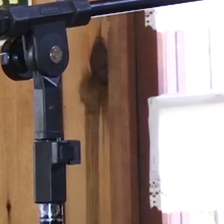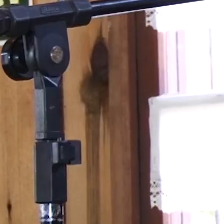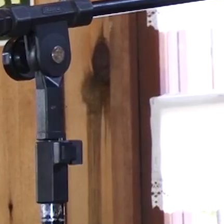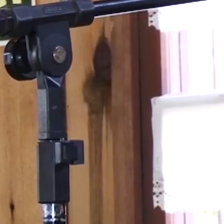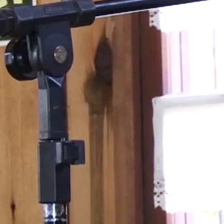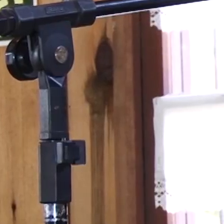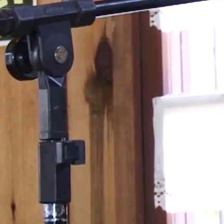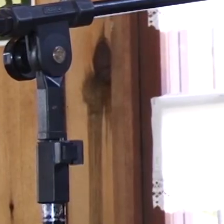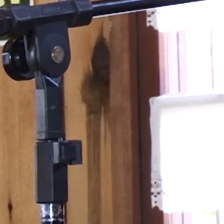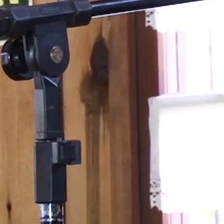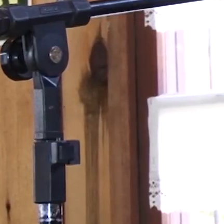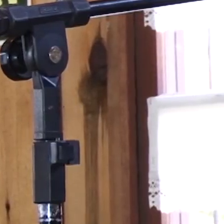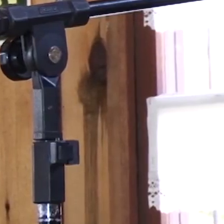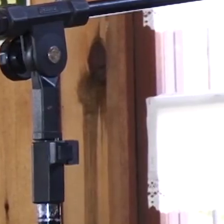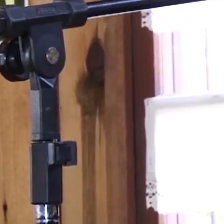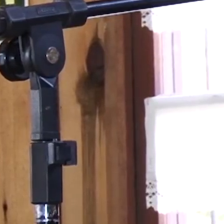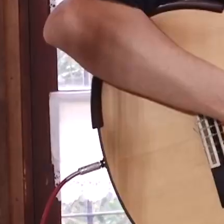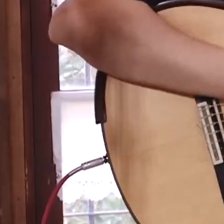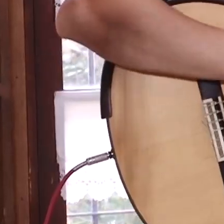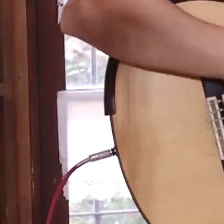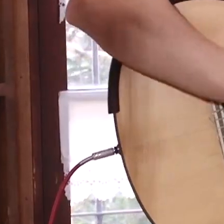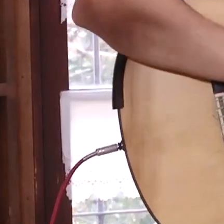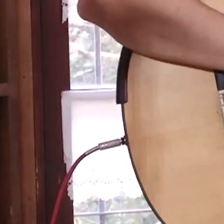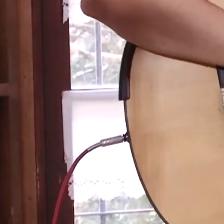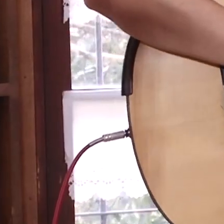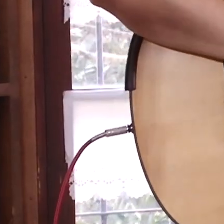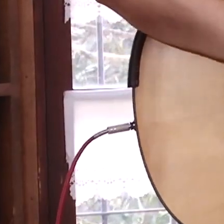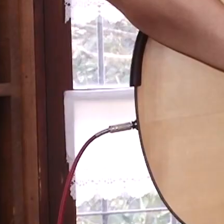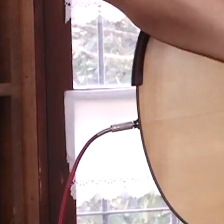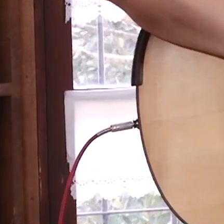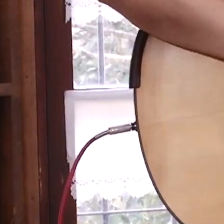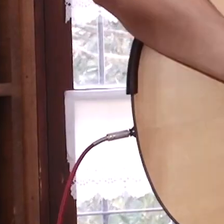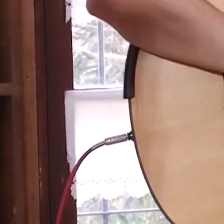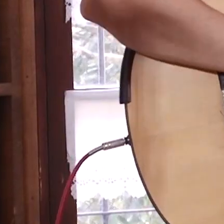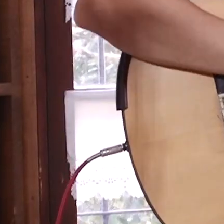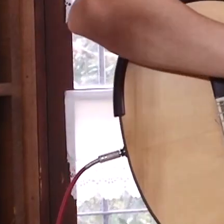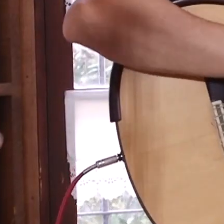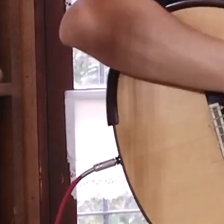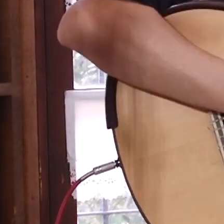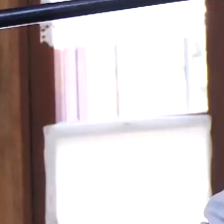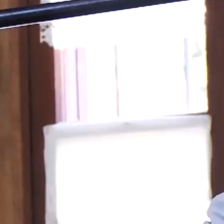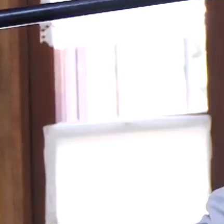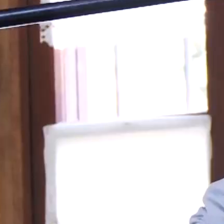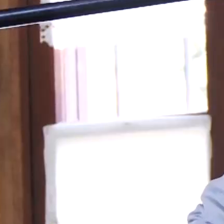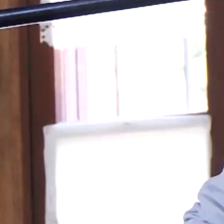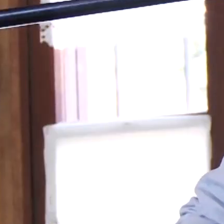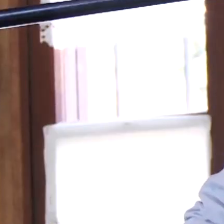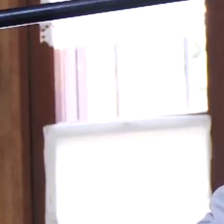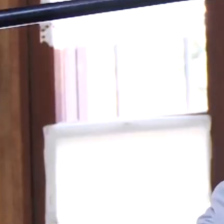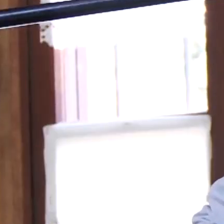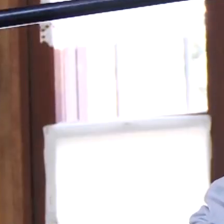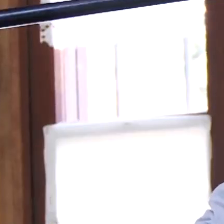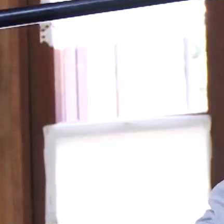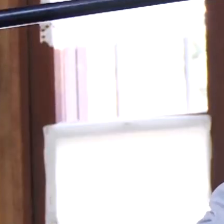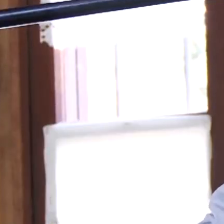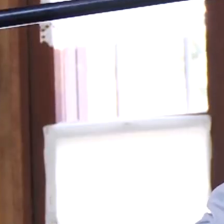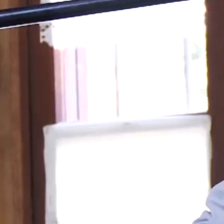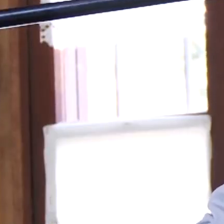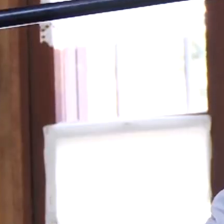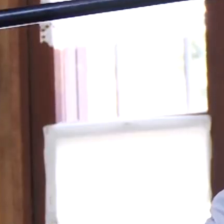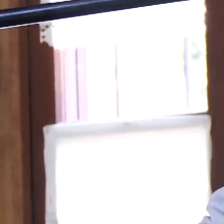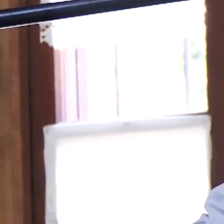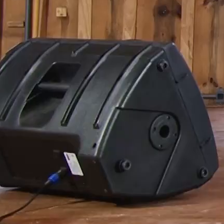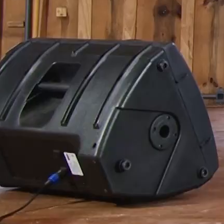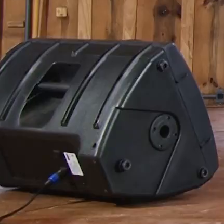apeie, puxe o pingo pro galpão deste rancho de gaúcho, em pousada